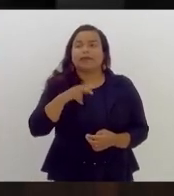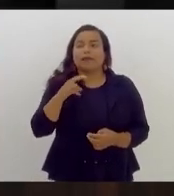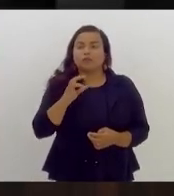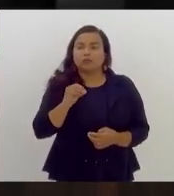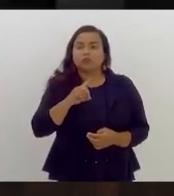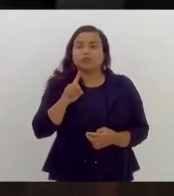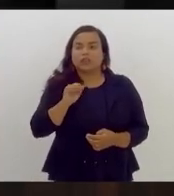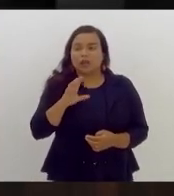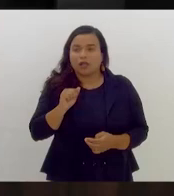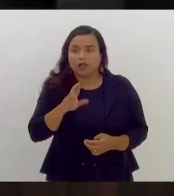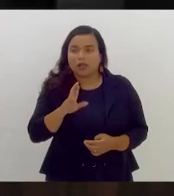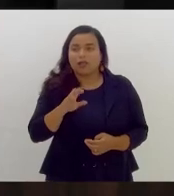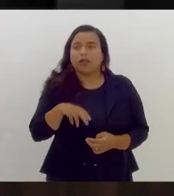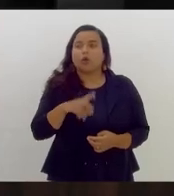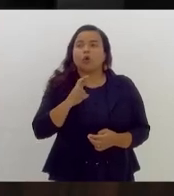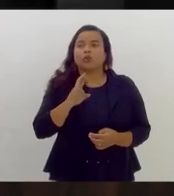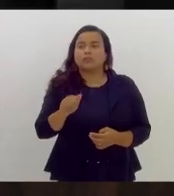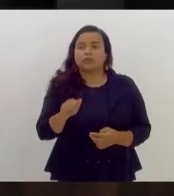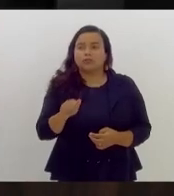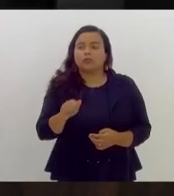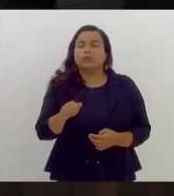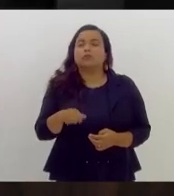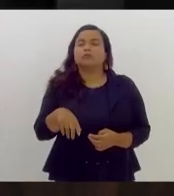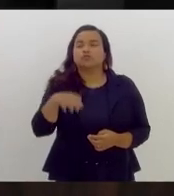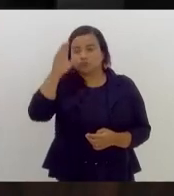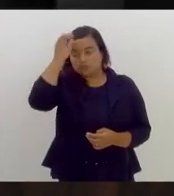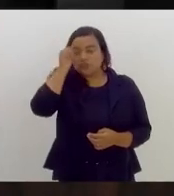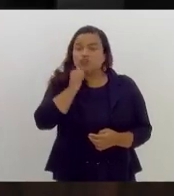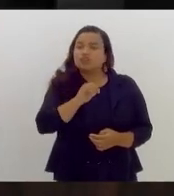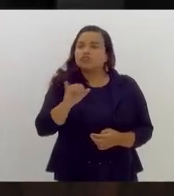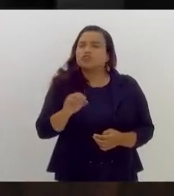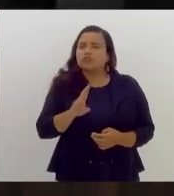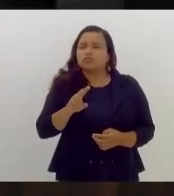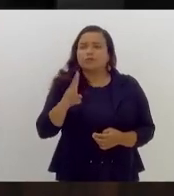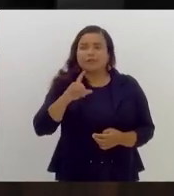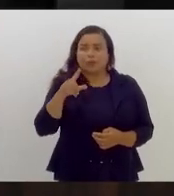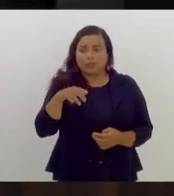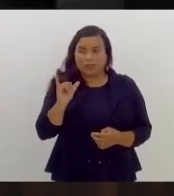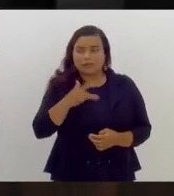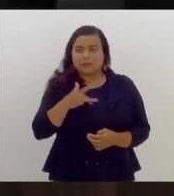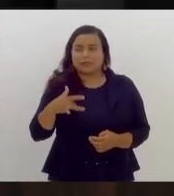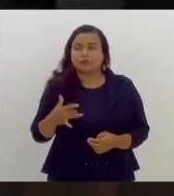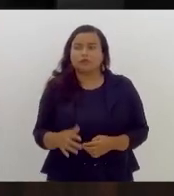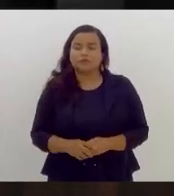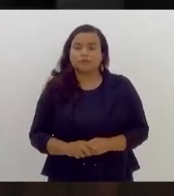Zaca, Rodrigo Amorim, Tia Ju e Valdeci da Saúde.